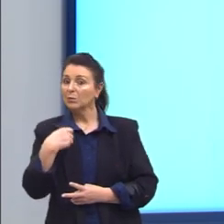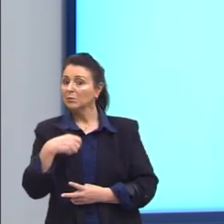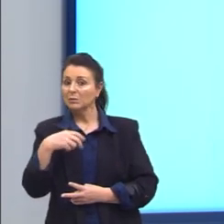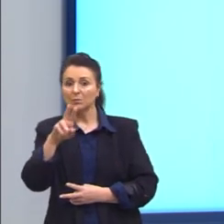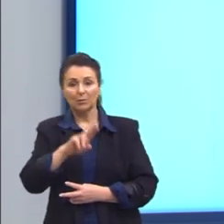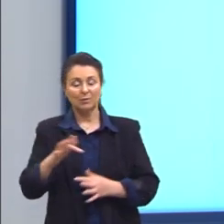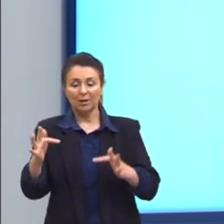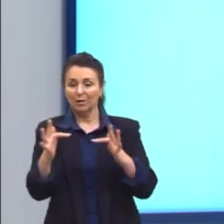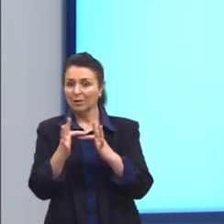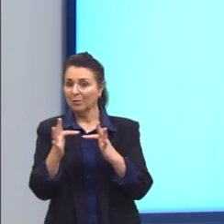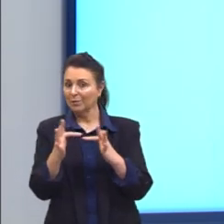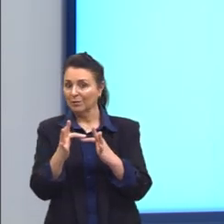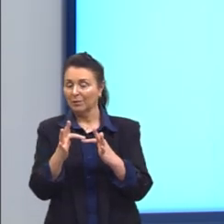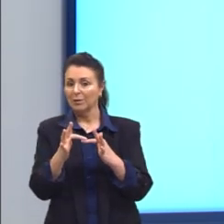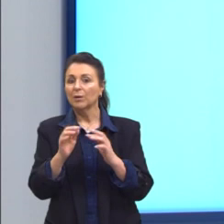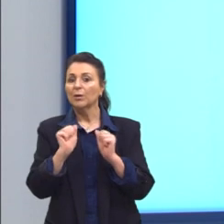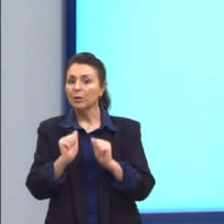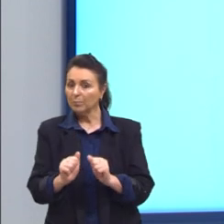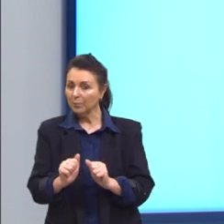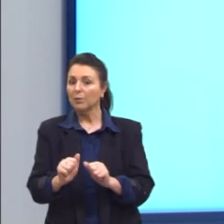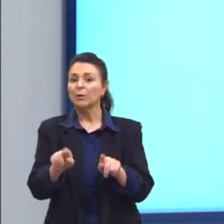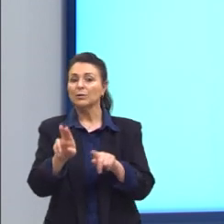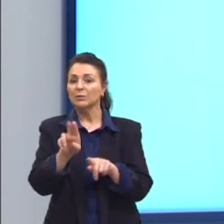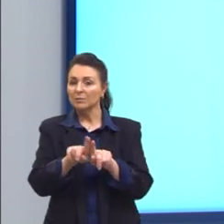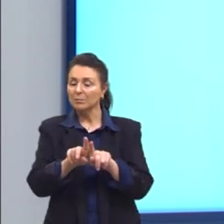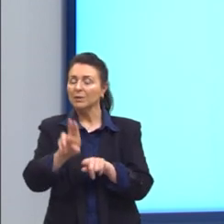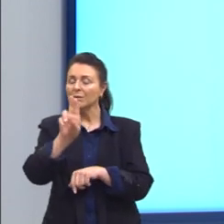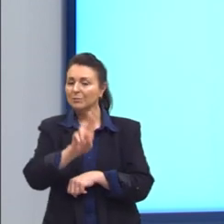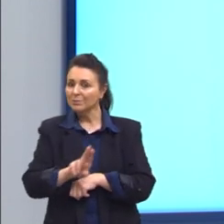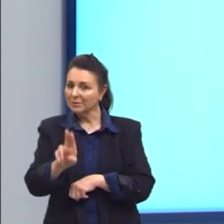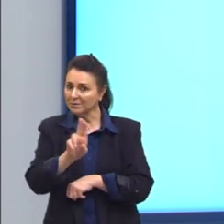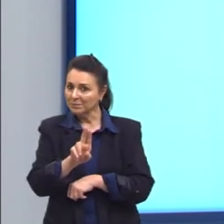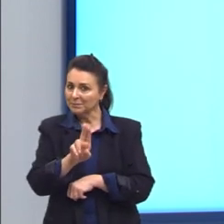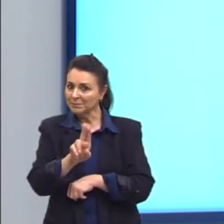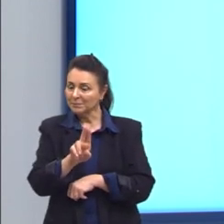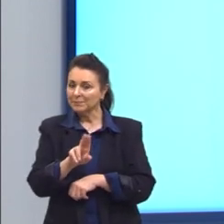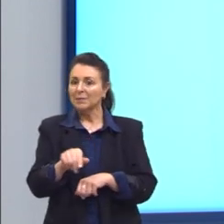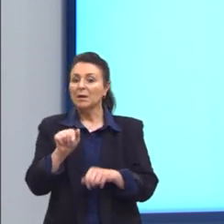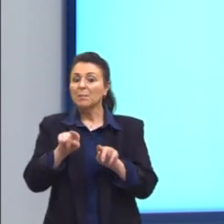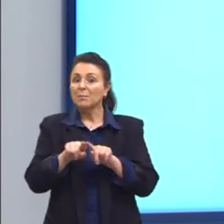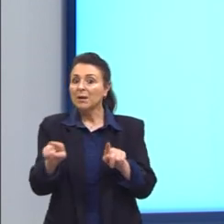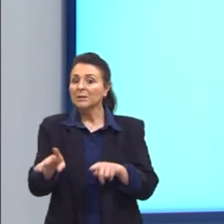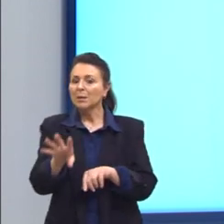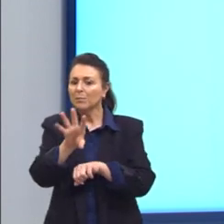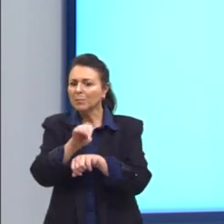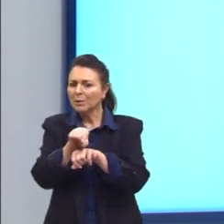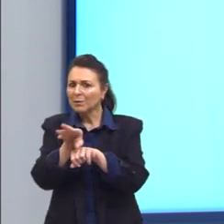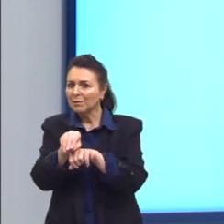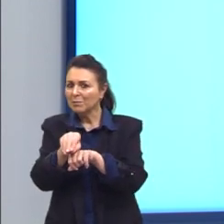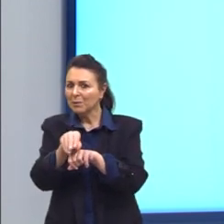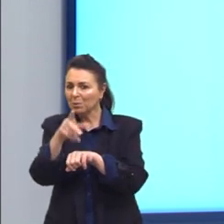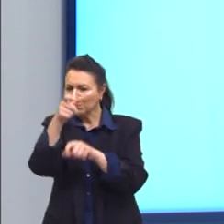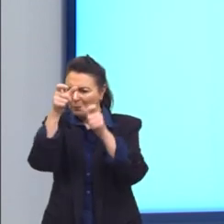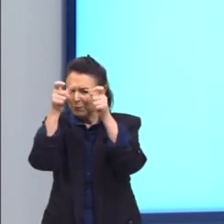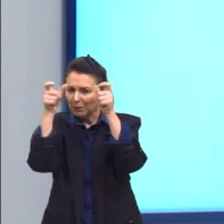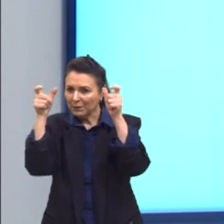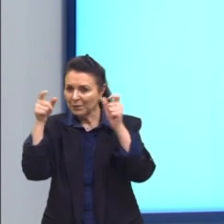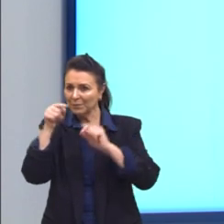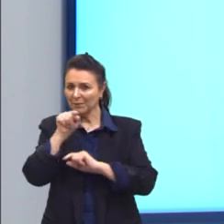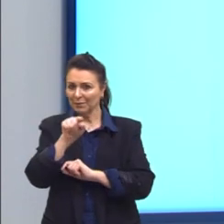depois a gente até pode ver utilizando a fórmula tá mas aqui é mais para conhecimento de vocês